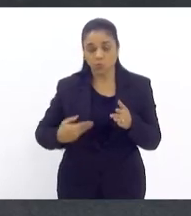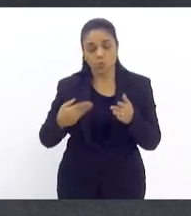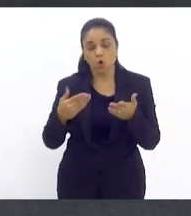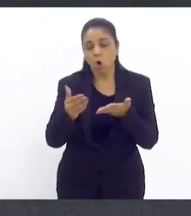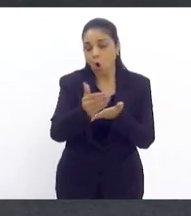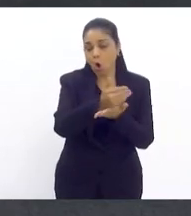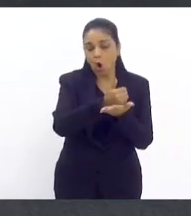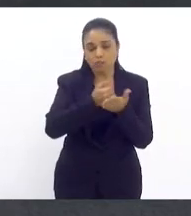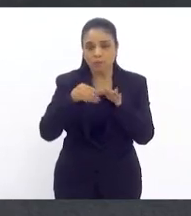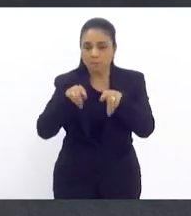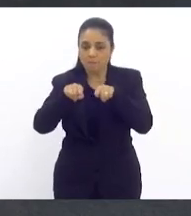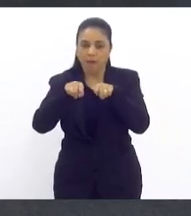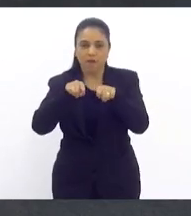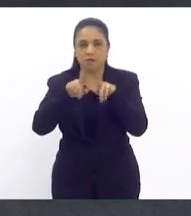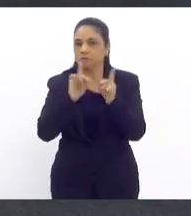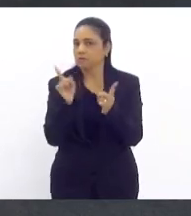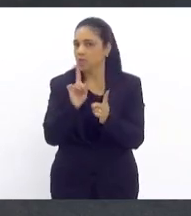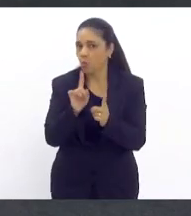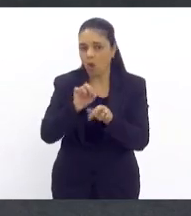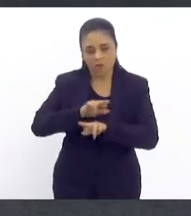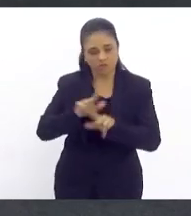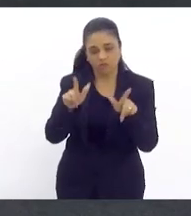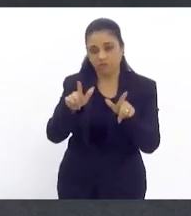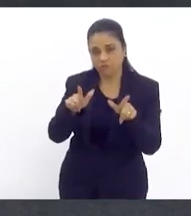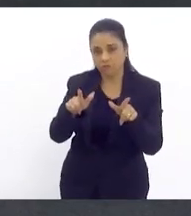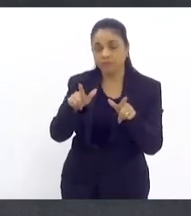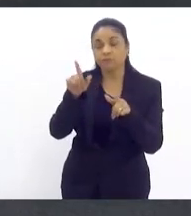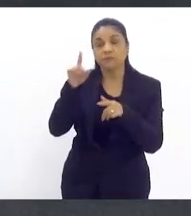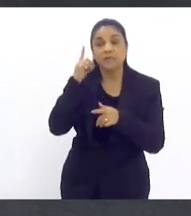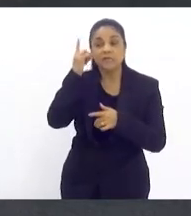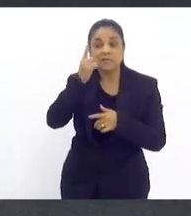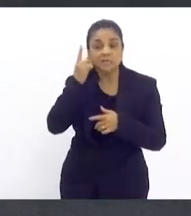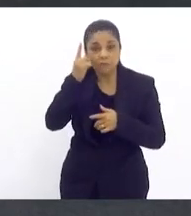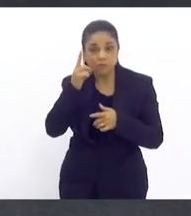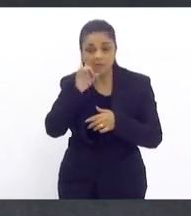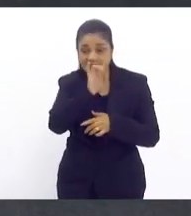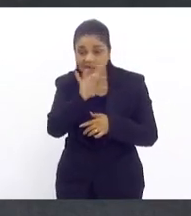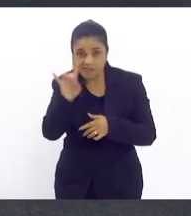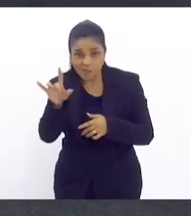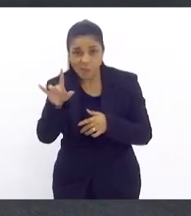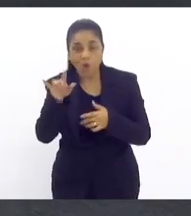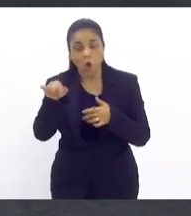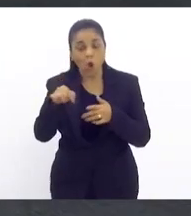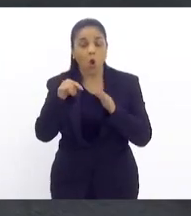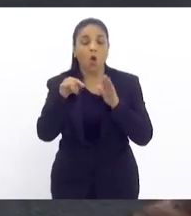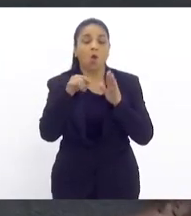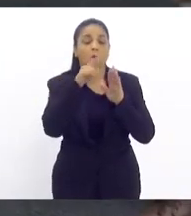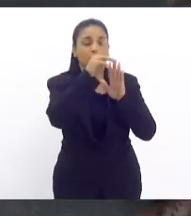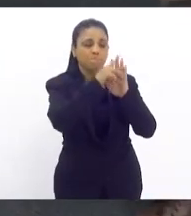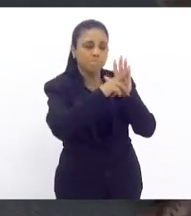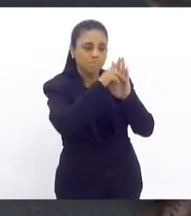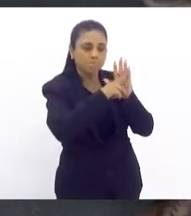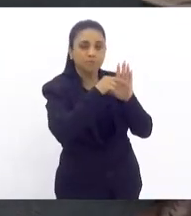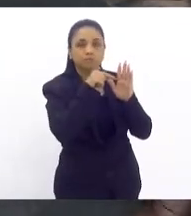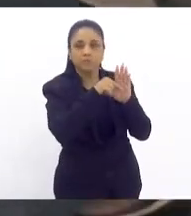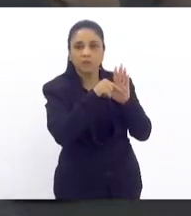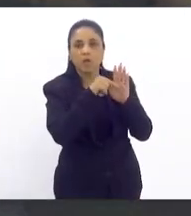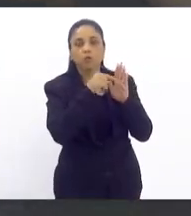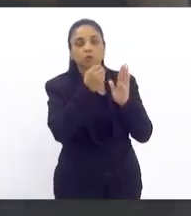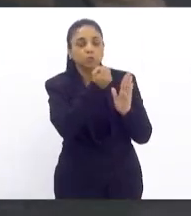cada Deputado tem que ir lá no orçamento aprovado e diz olha programa tal número tal eu quero